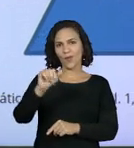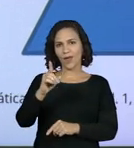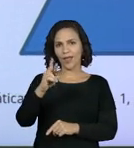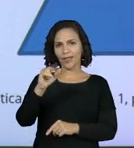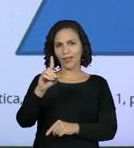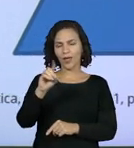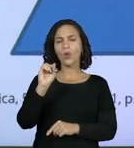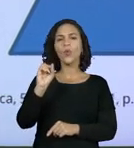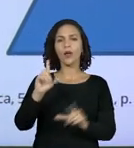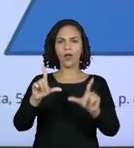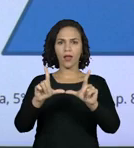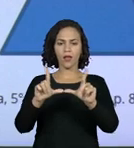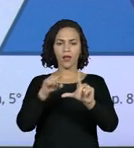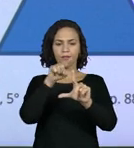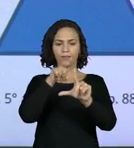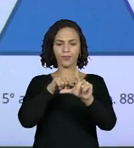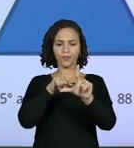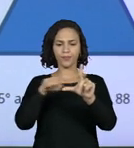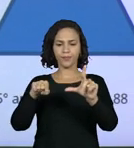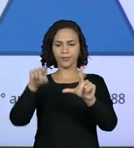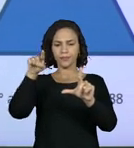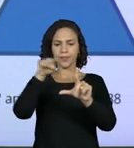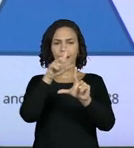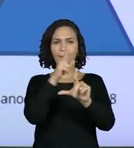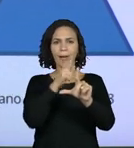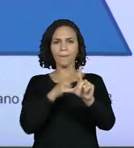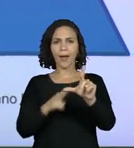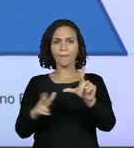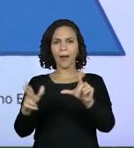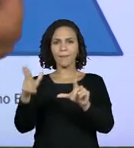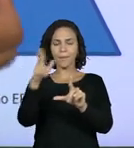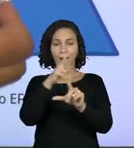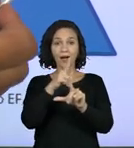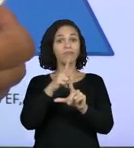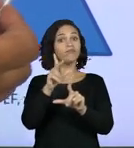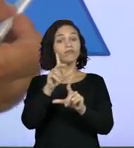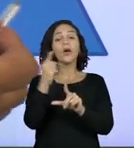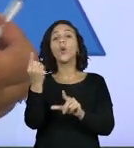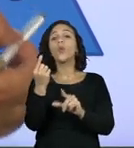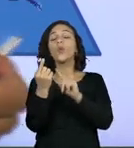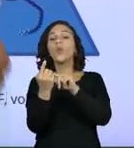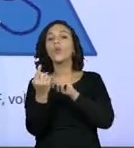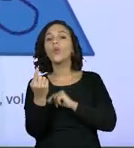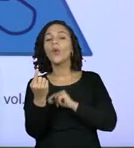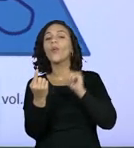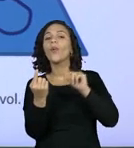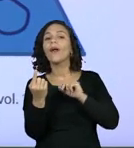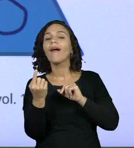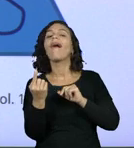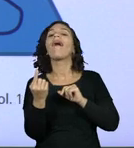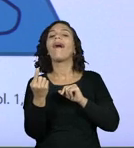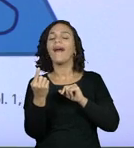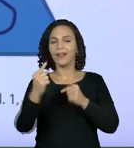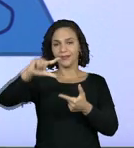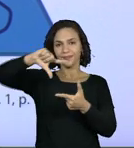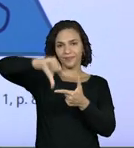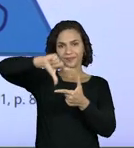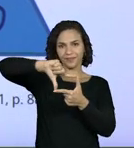lados iguais, se torna um retângulo, beleza. E se tem 3 lados, forma um